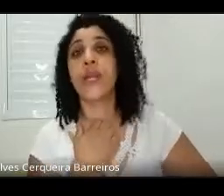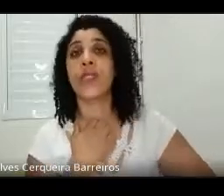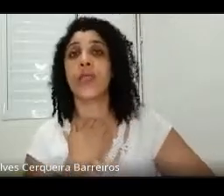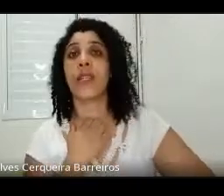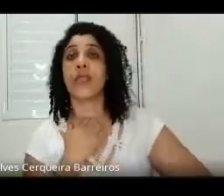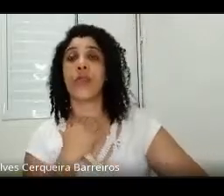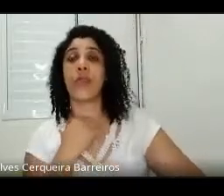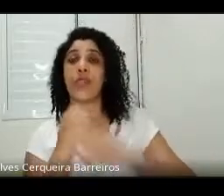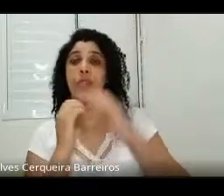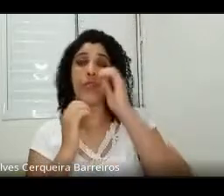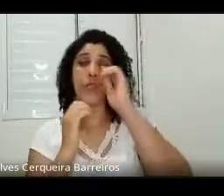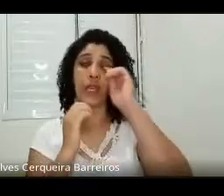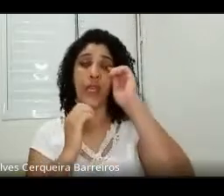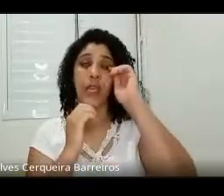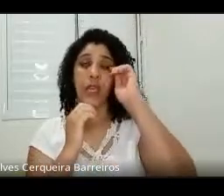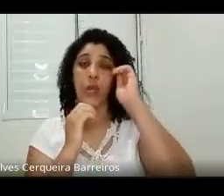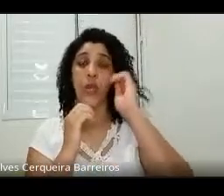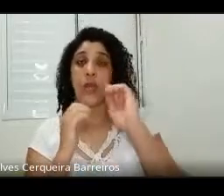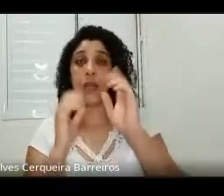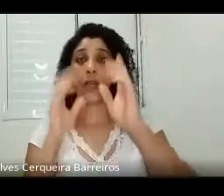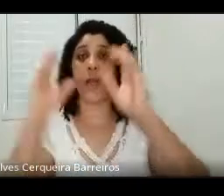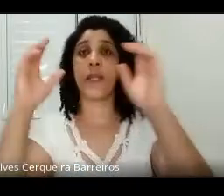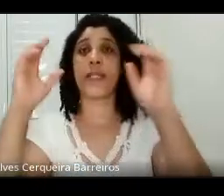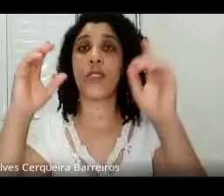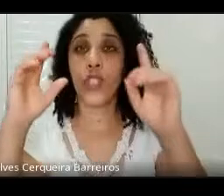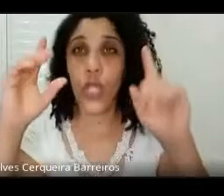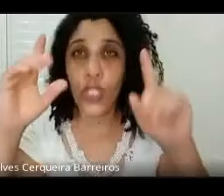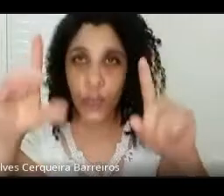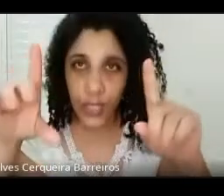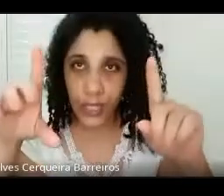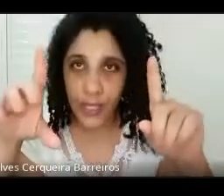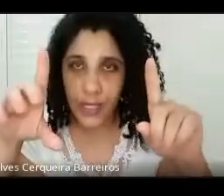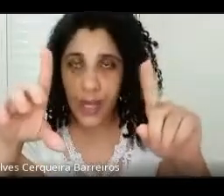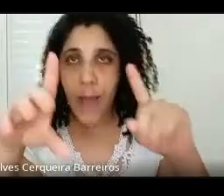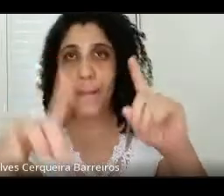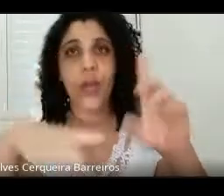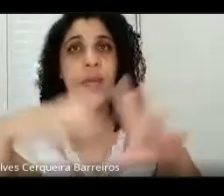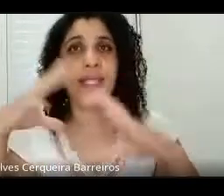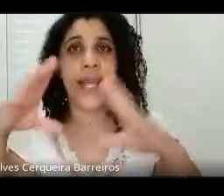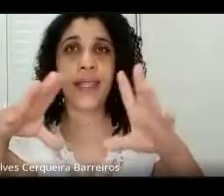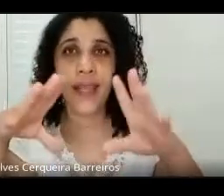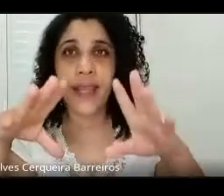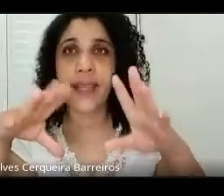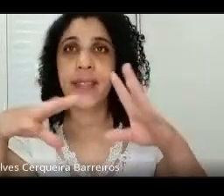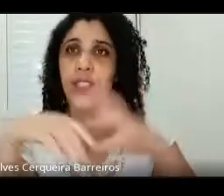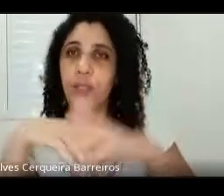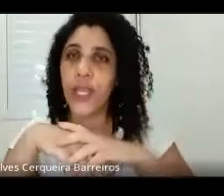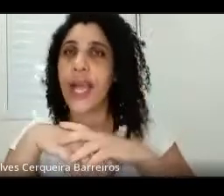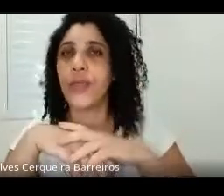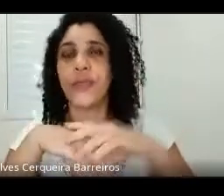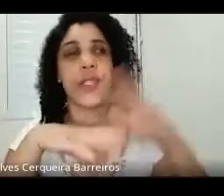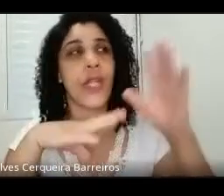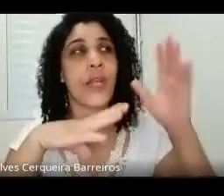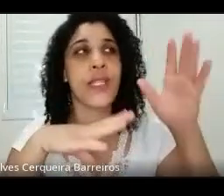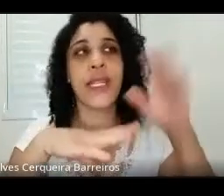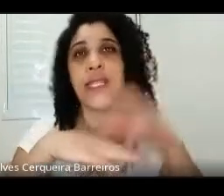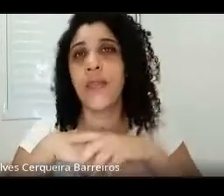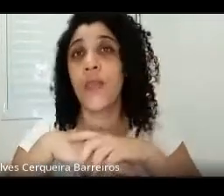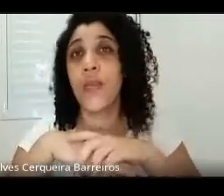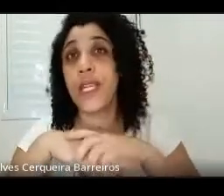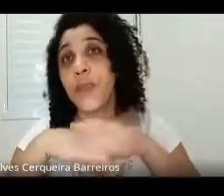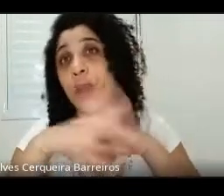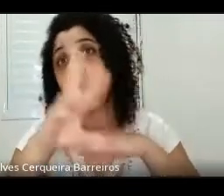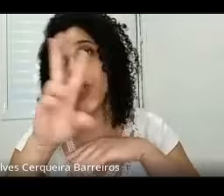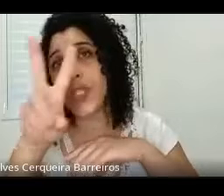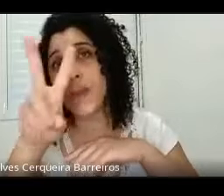Que a dupla articulação é justamente o quê? Eu preciso de dois fonemas para começar a ter significado. Então, na língua de sinais